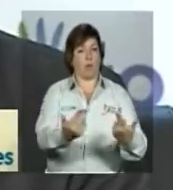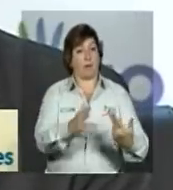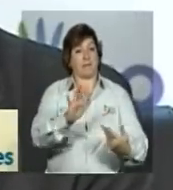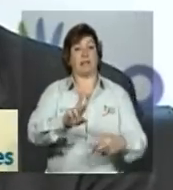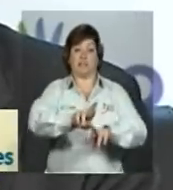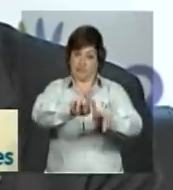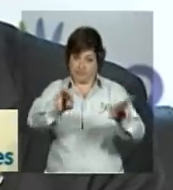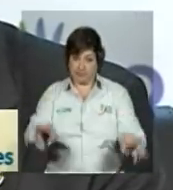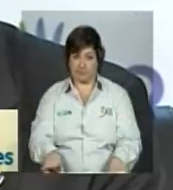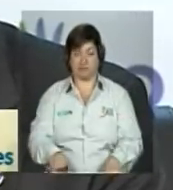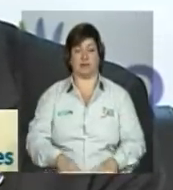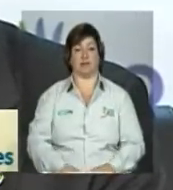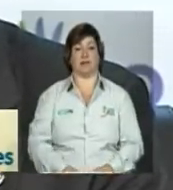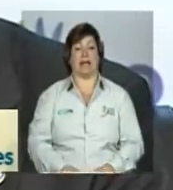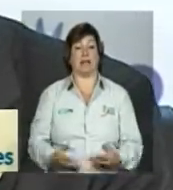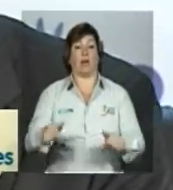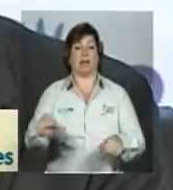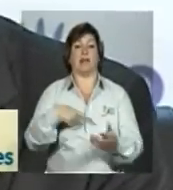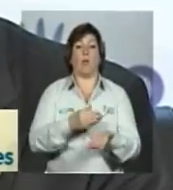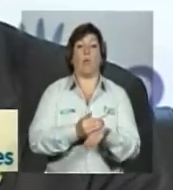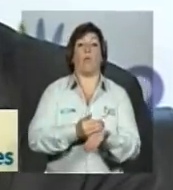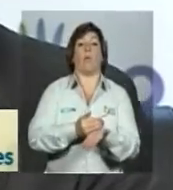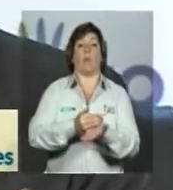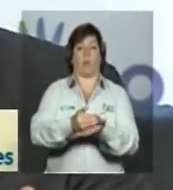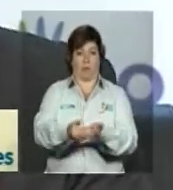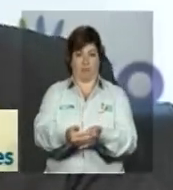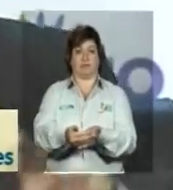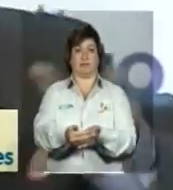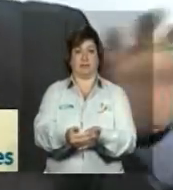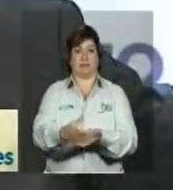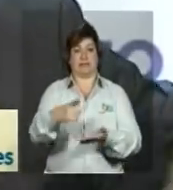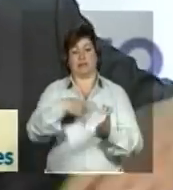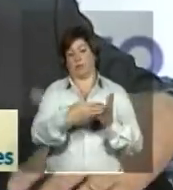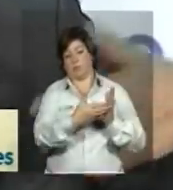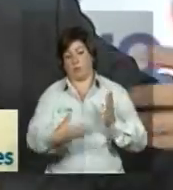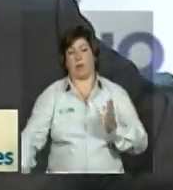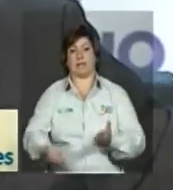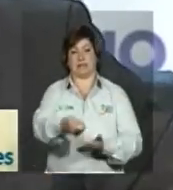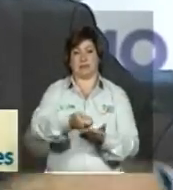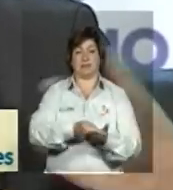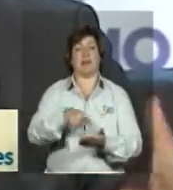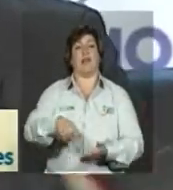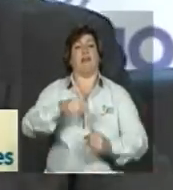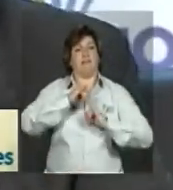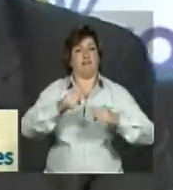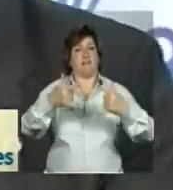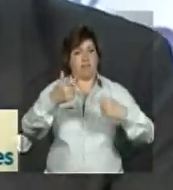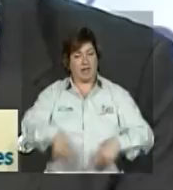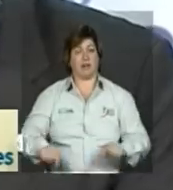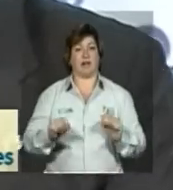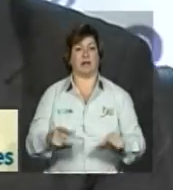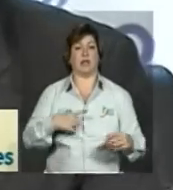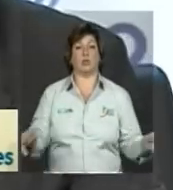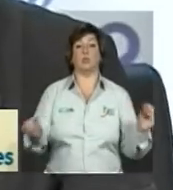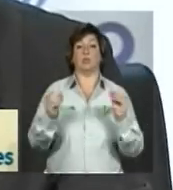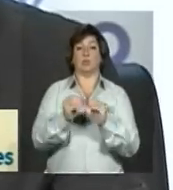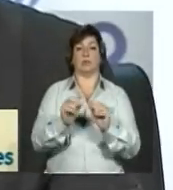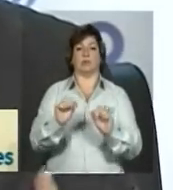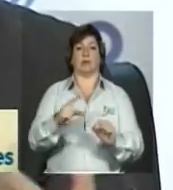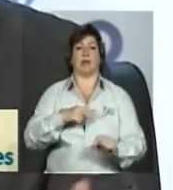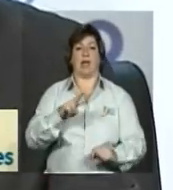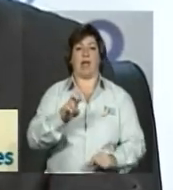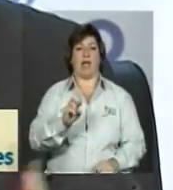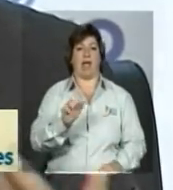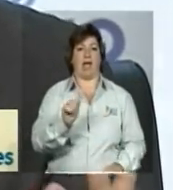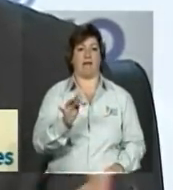modo que ele está no início, vige para o resto do texto, quer dizer, é uma reafirmação que vem juntamente com a